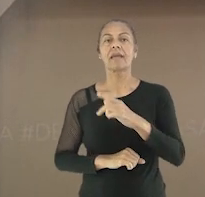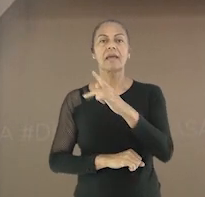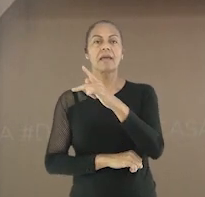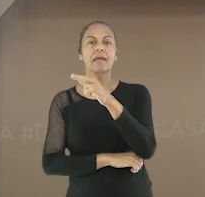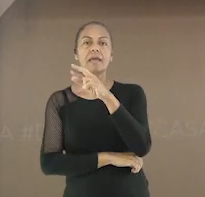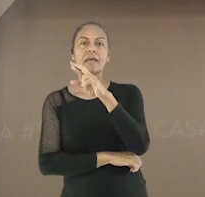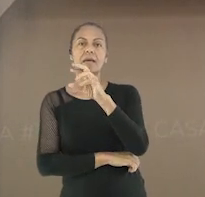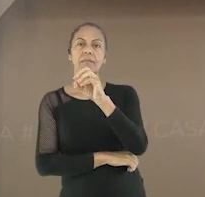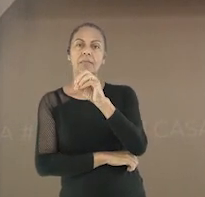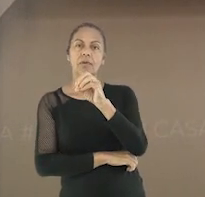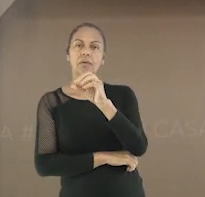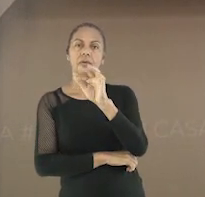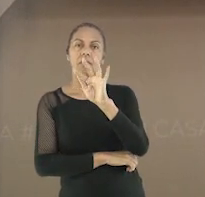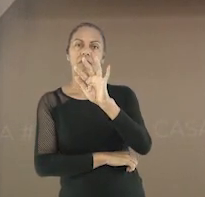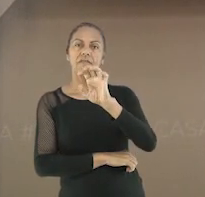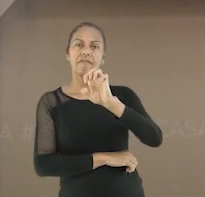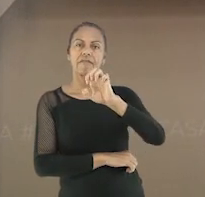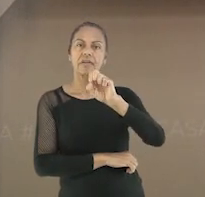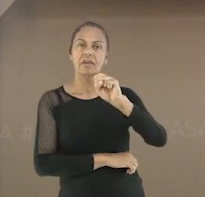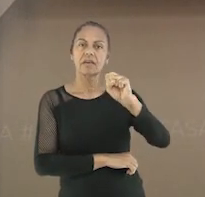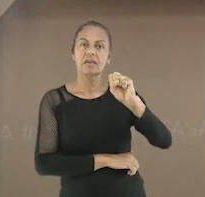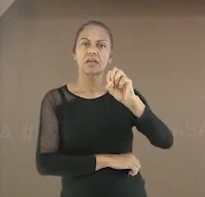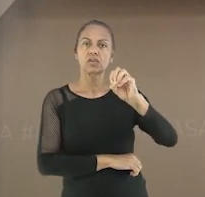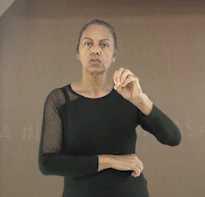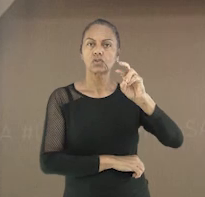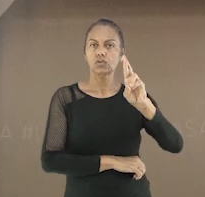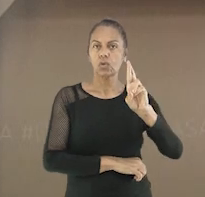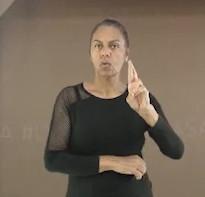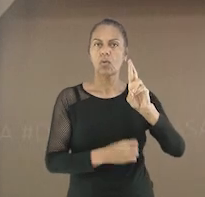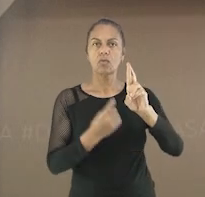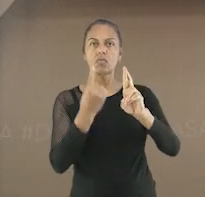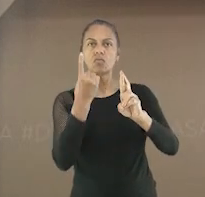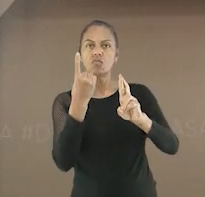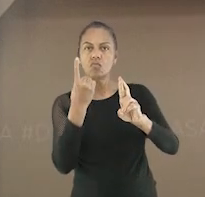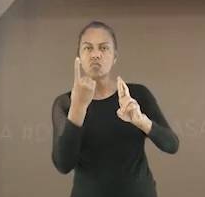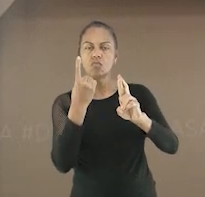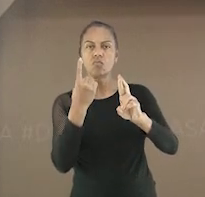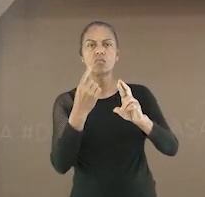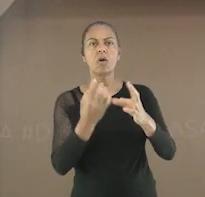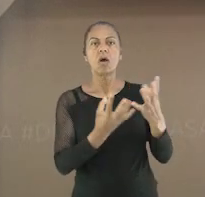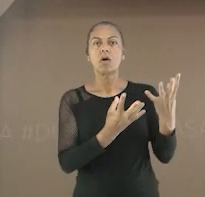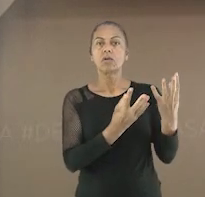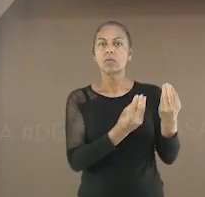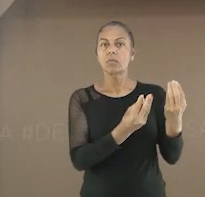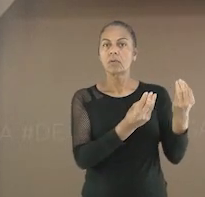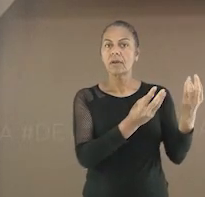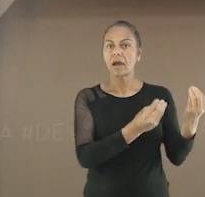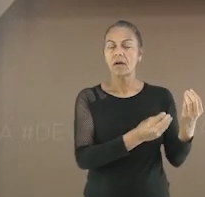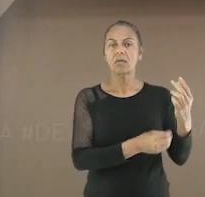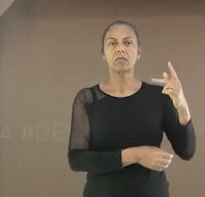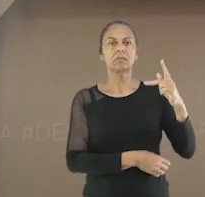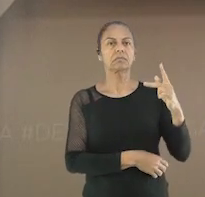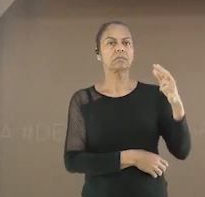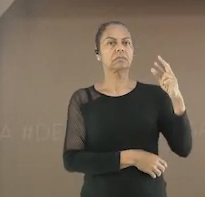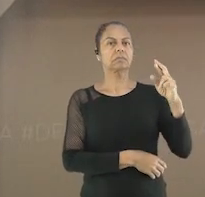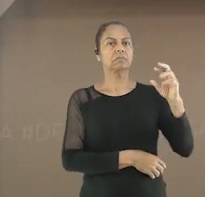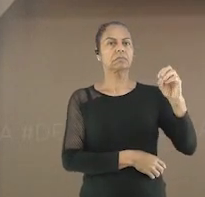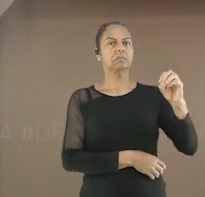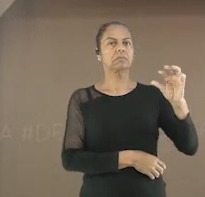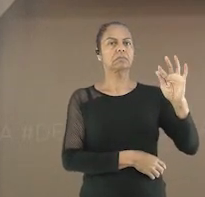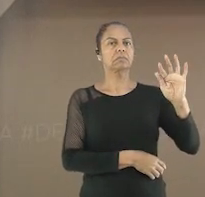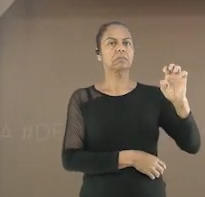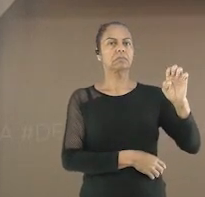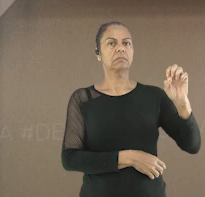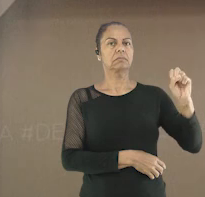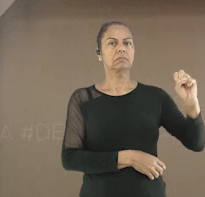Aqui nós temos professor e aqui no plural, professores. Então,